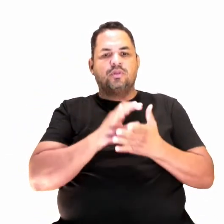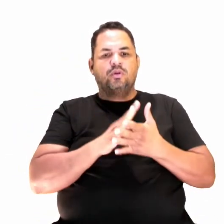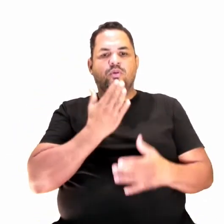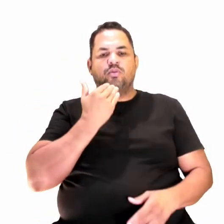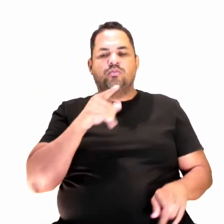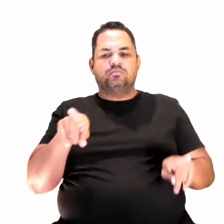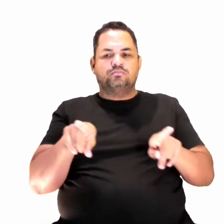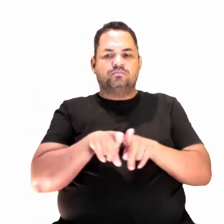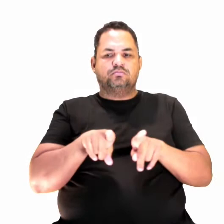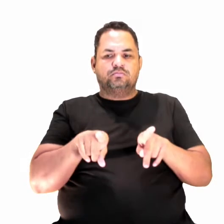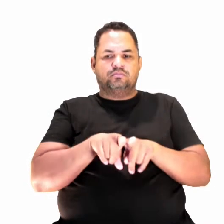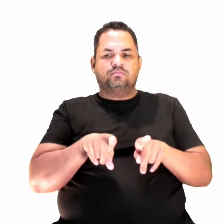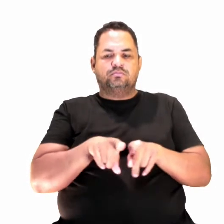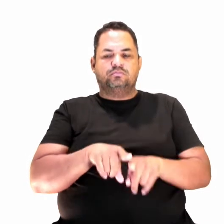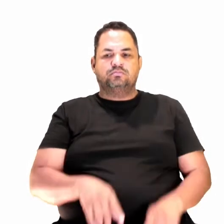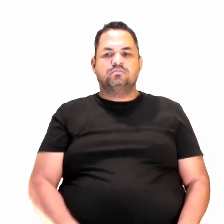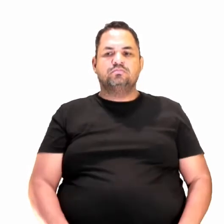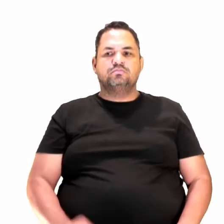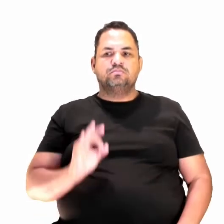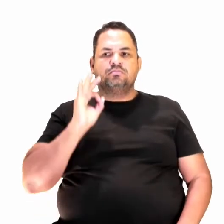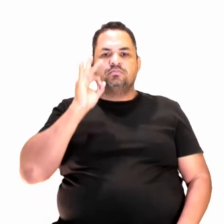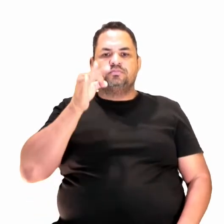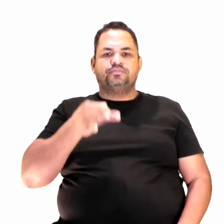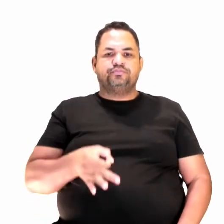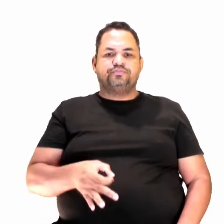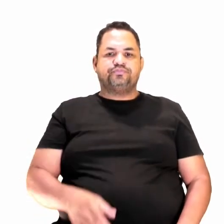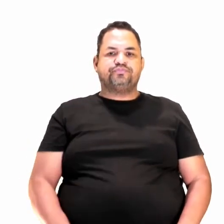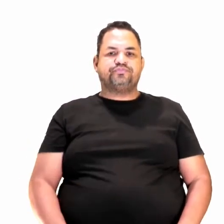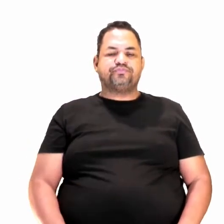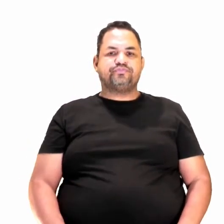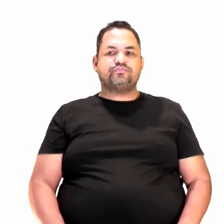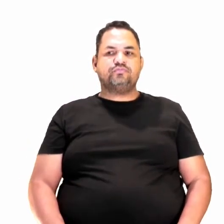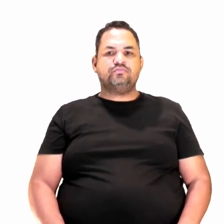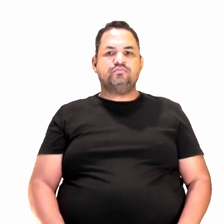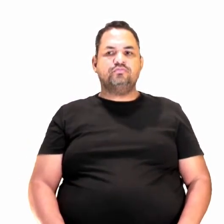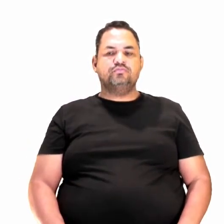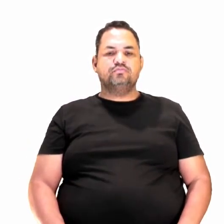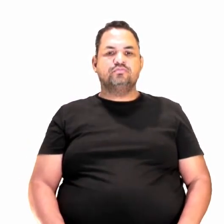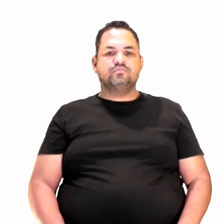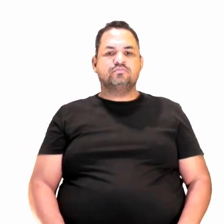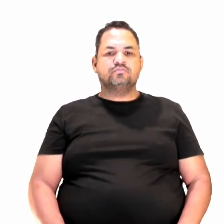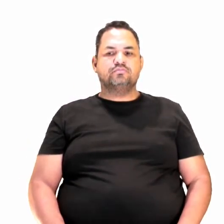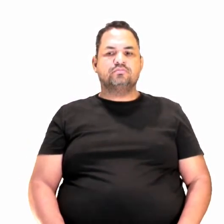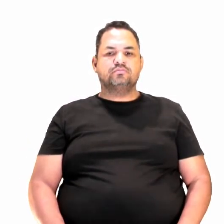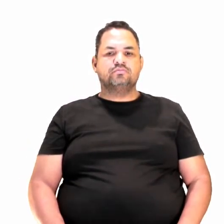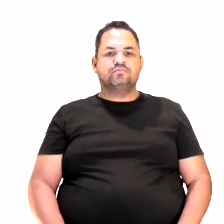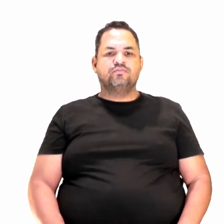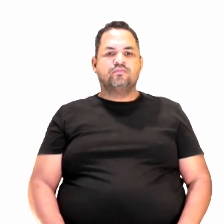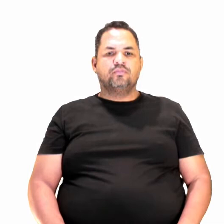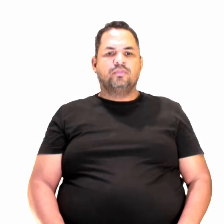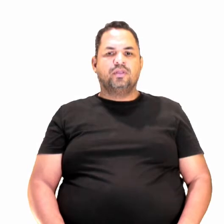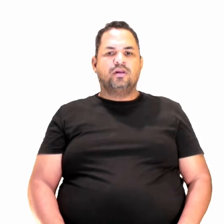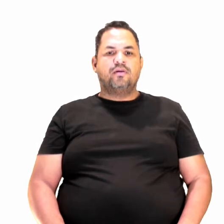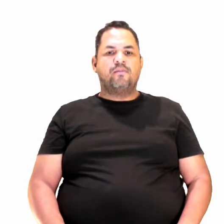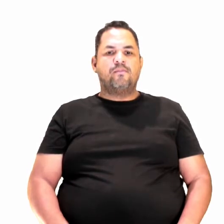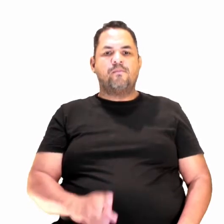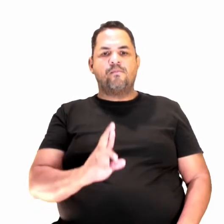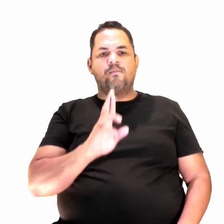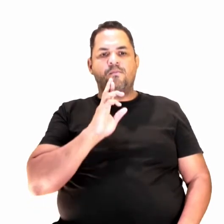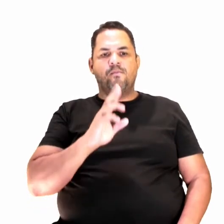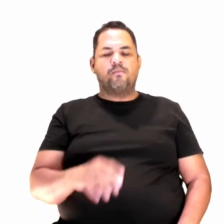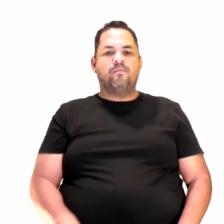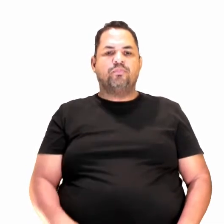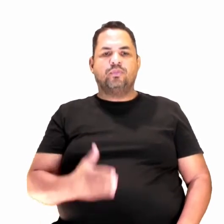comida também, certo? E aí, comer de forma exagerada e provocar vômito seria a nossa